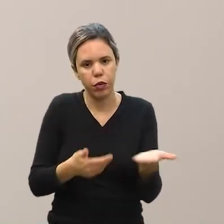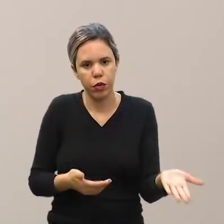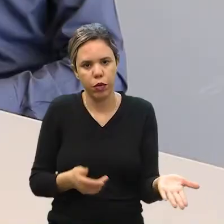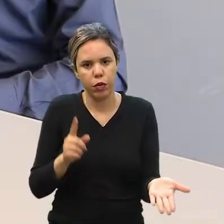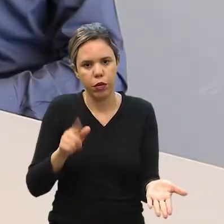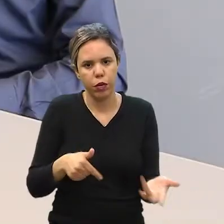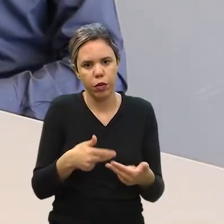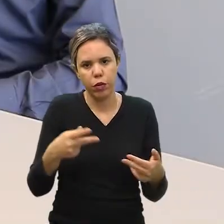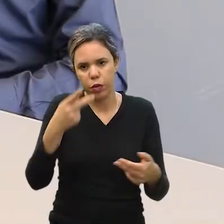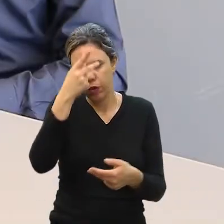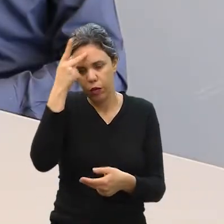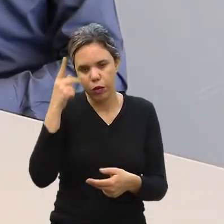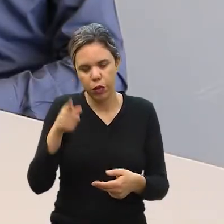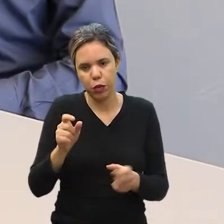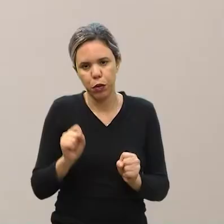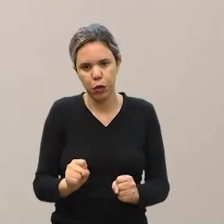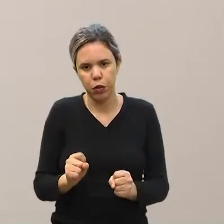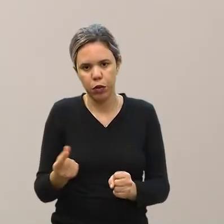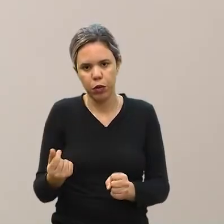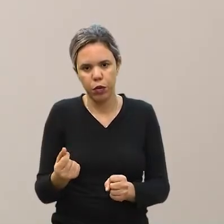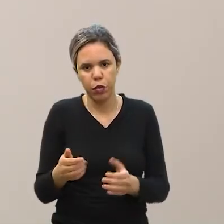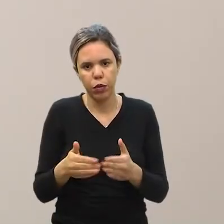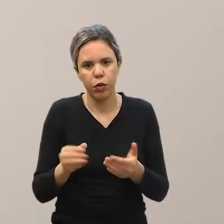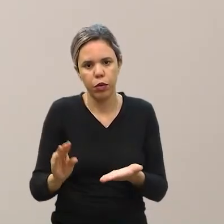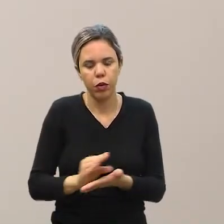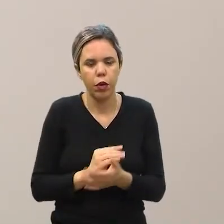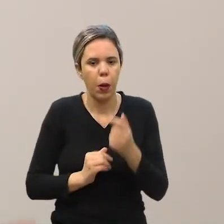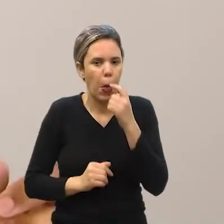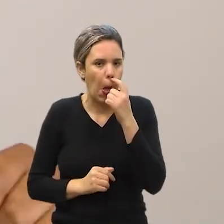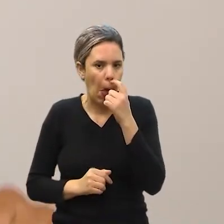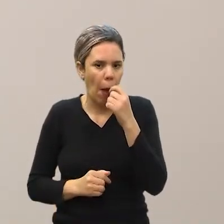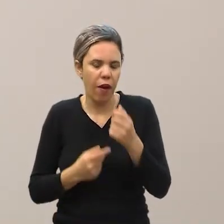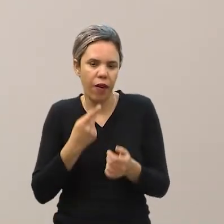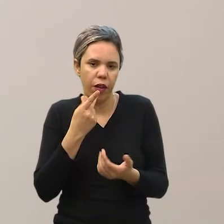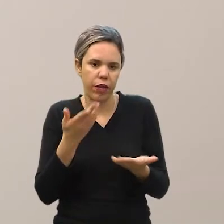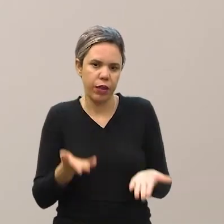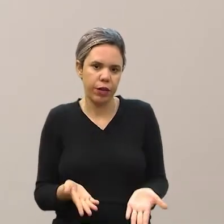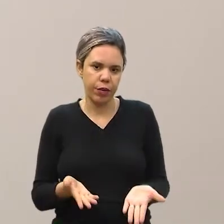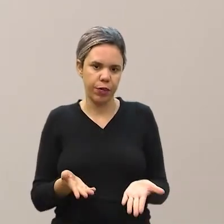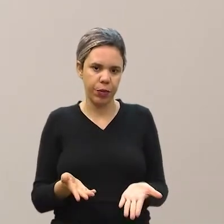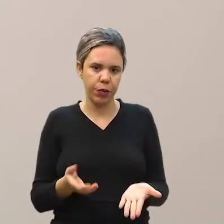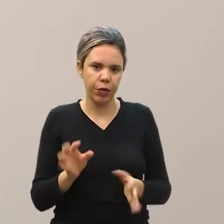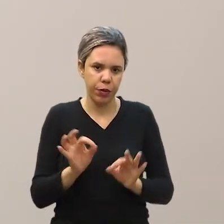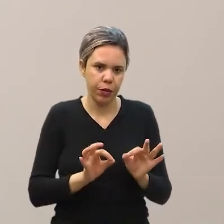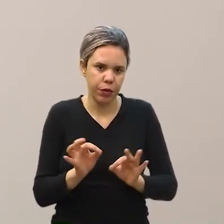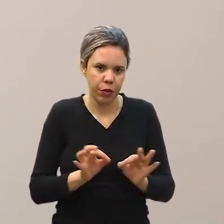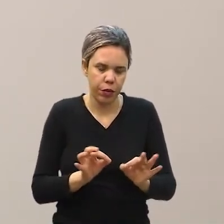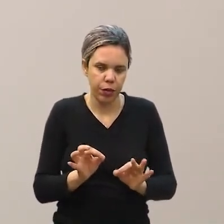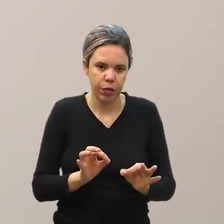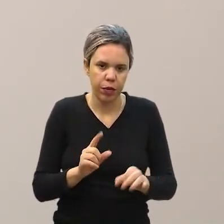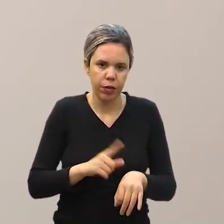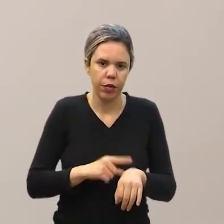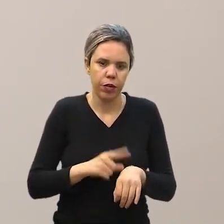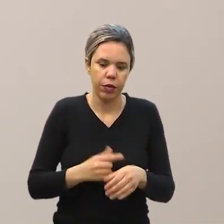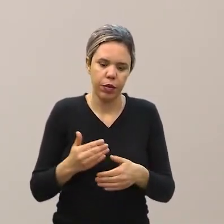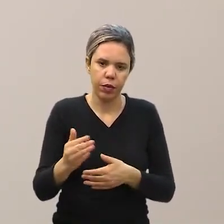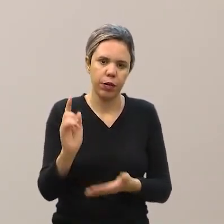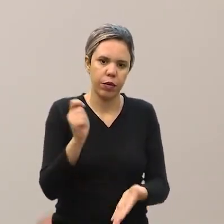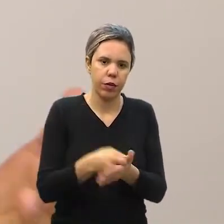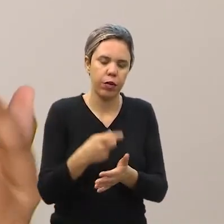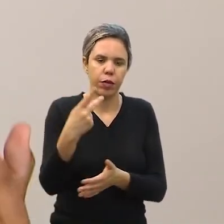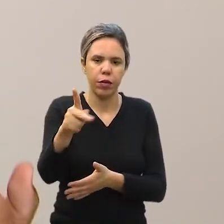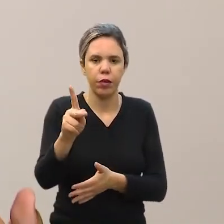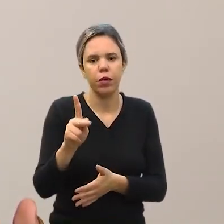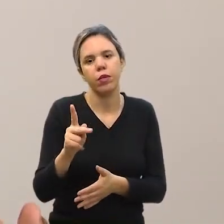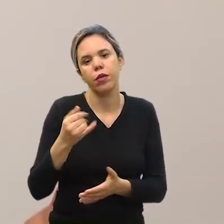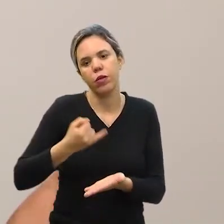porque é aquela pessoa que você pode pegar um dinheiro emprestado, falar, olha, se organizar e falar, daqui tanto tempo eu vou te pagar, porque isso